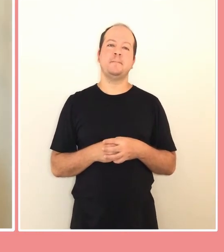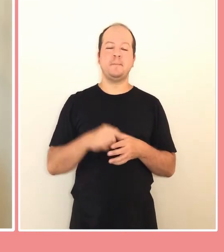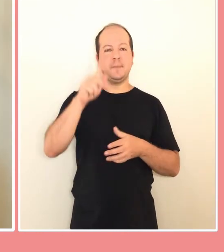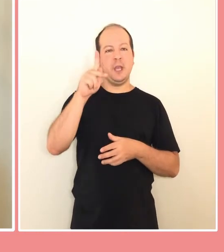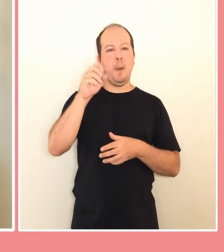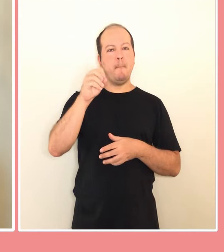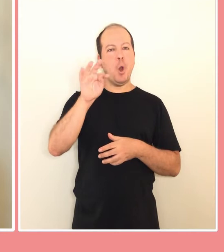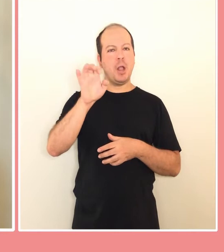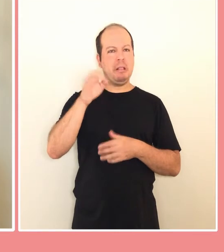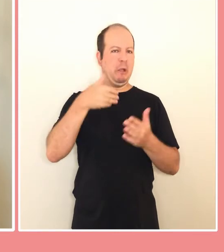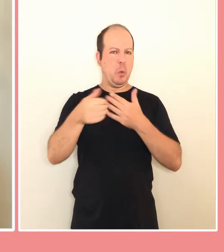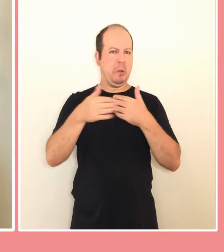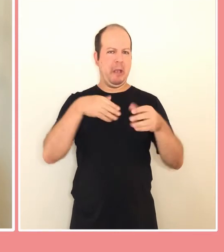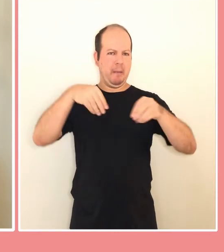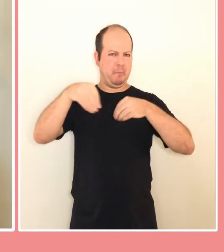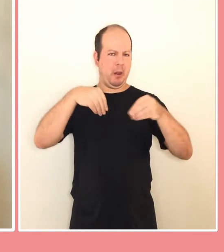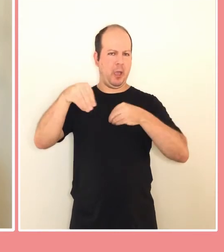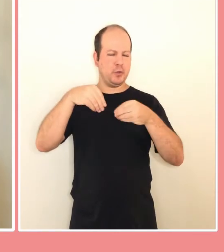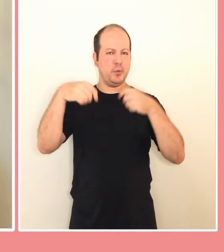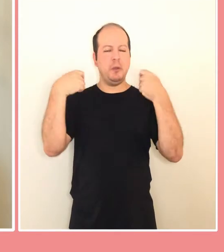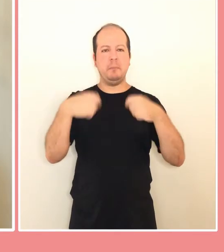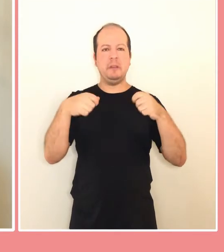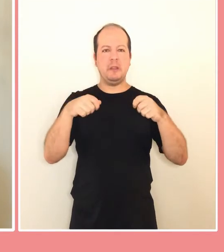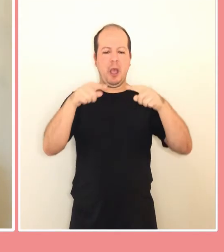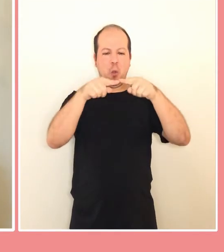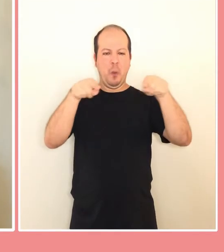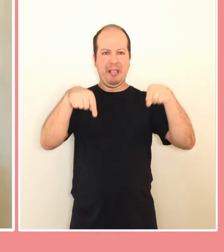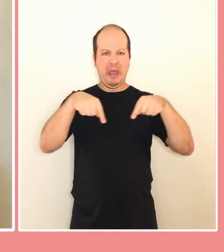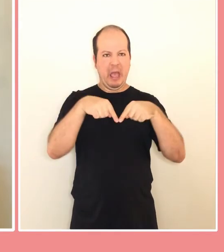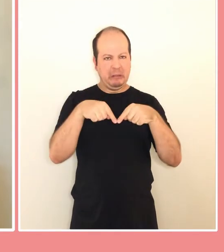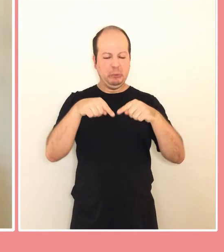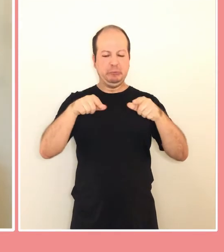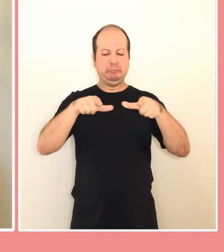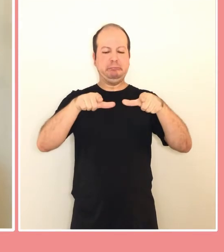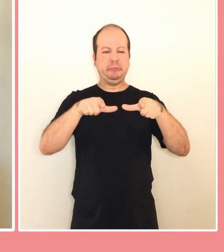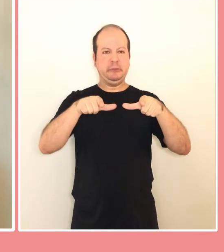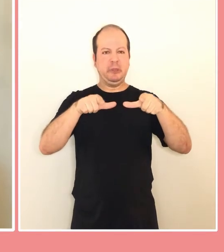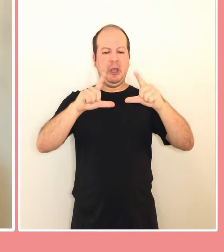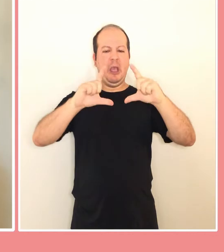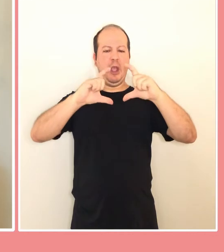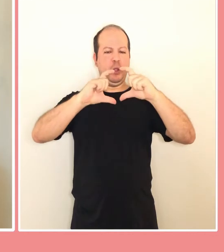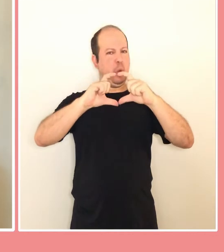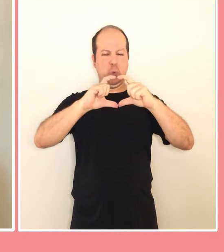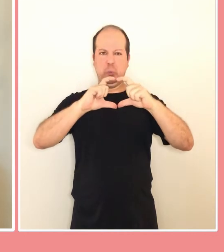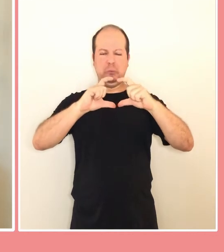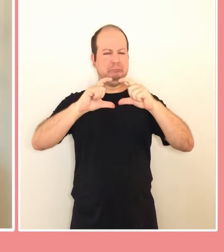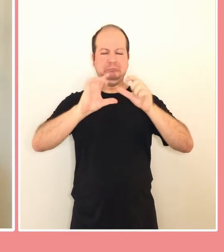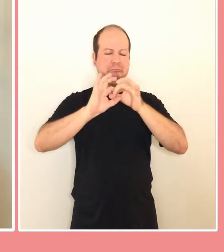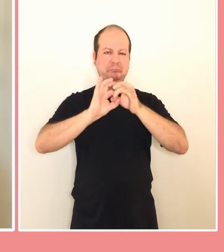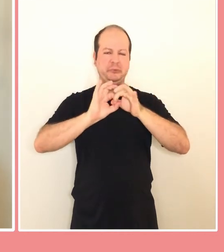um pote plástico, pode ser quadrado, pode ser redondo,